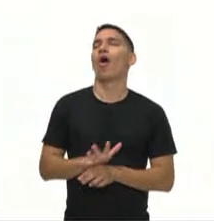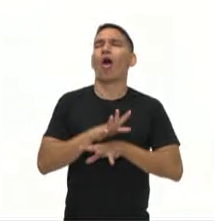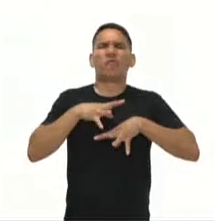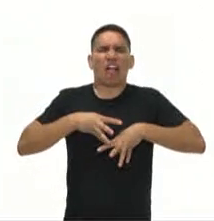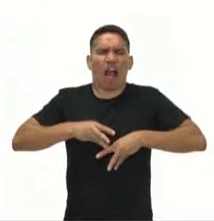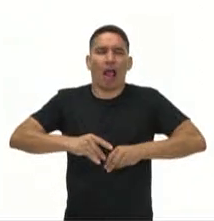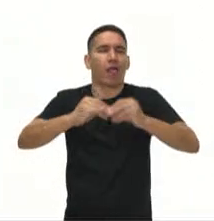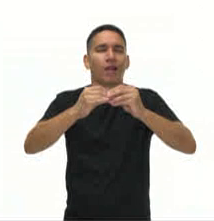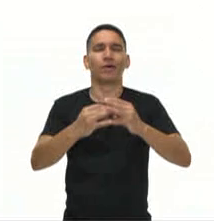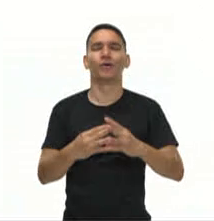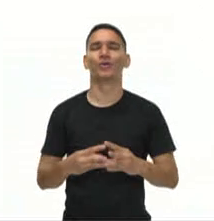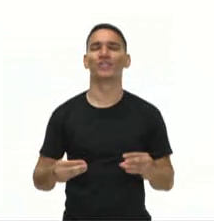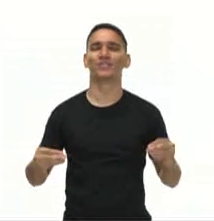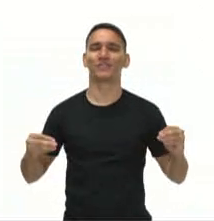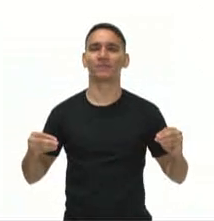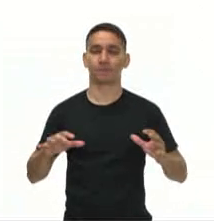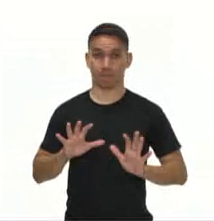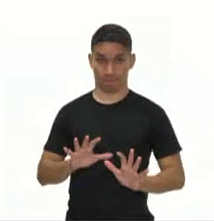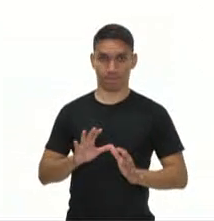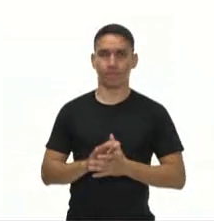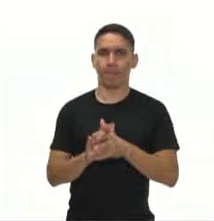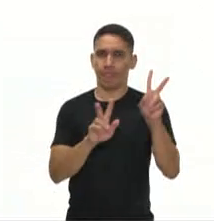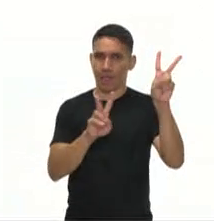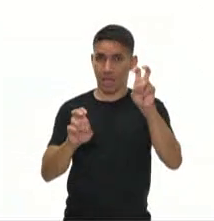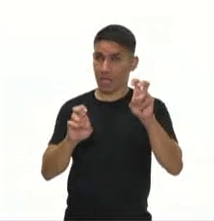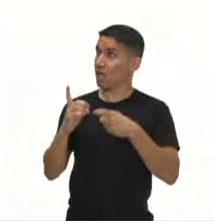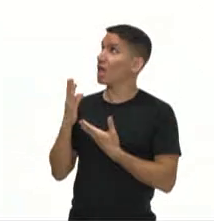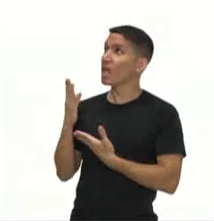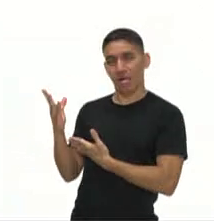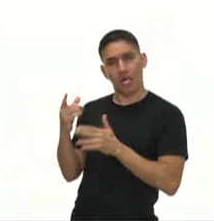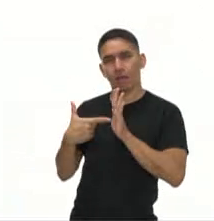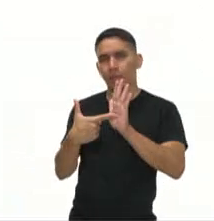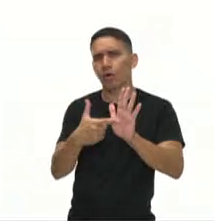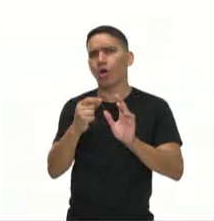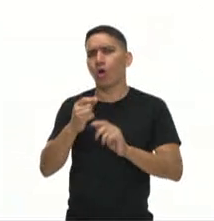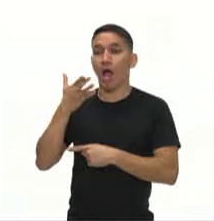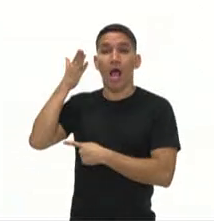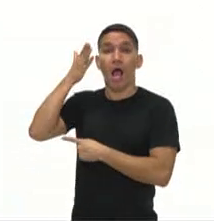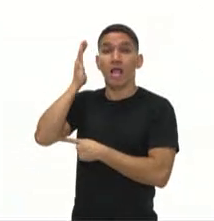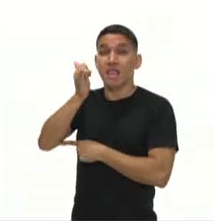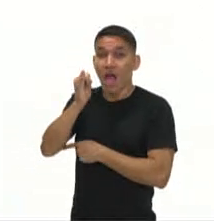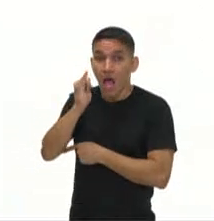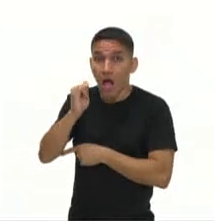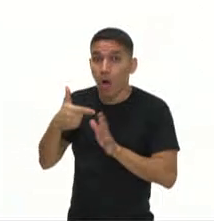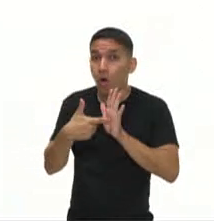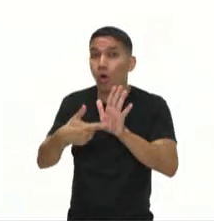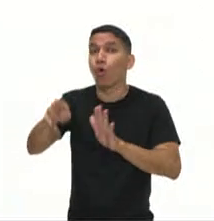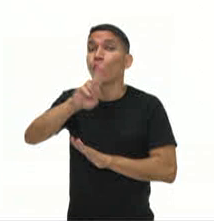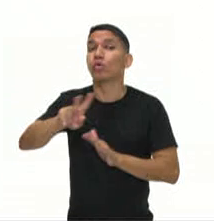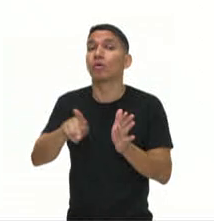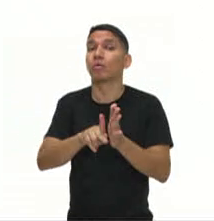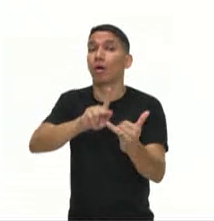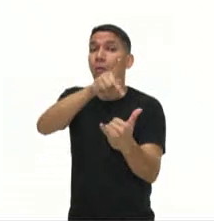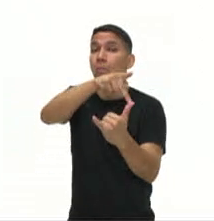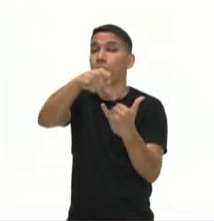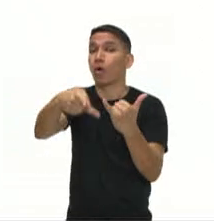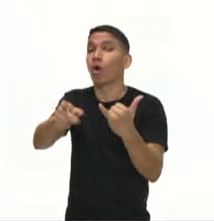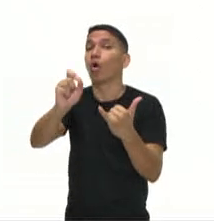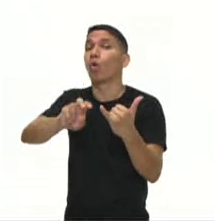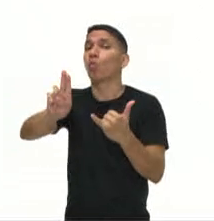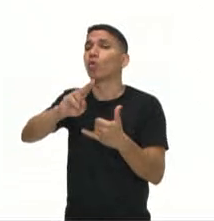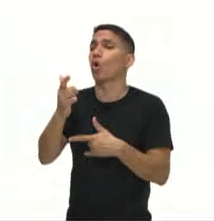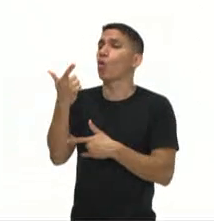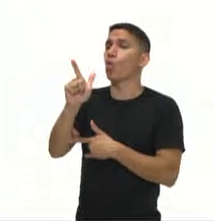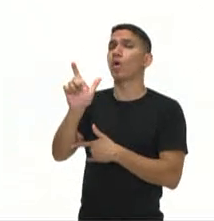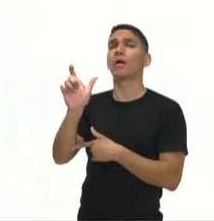até se saciar. Nesse trecho, o narrador emprega um pronome que retoma uma outra